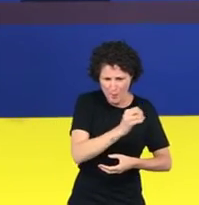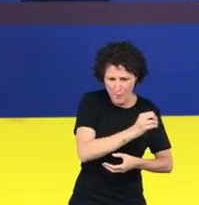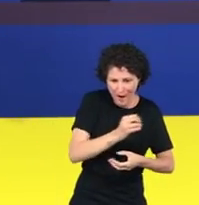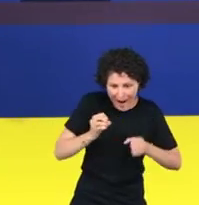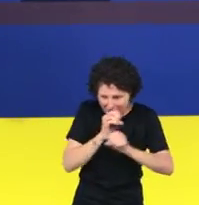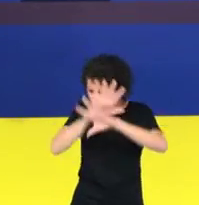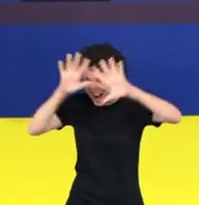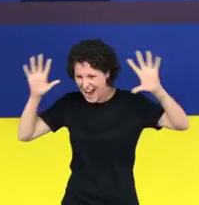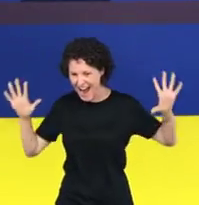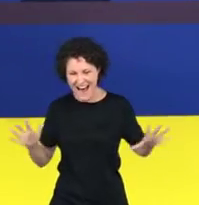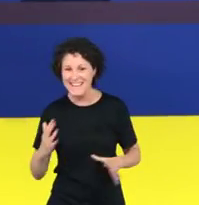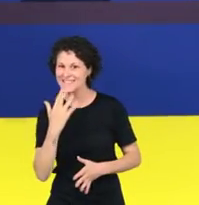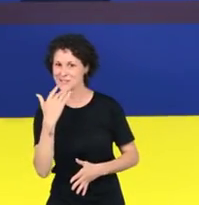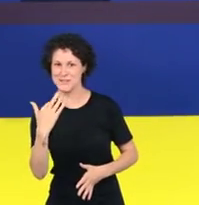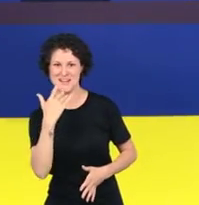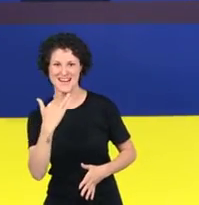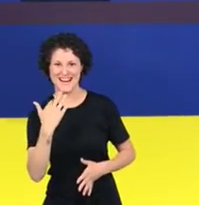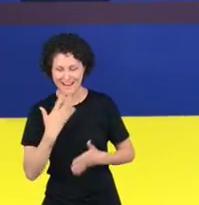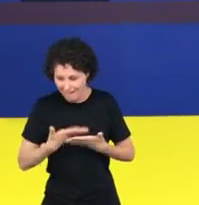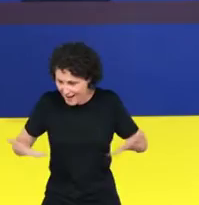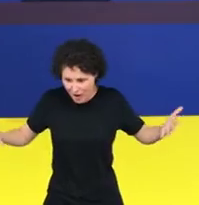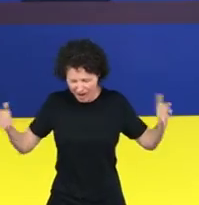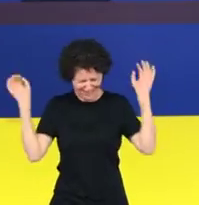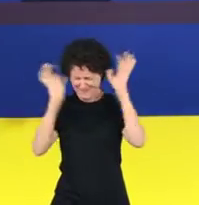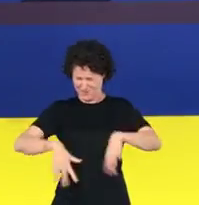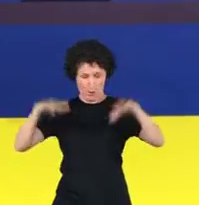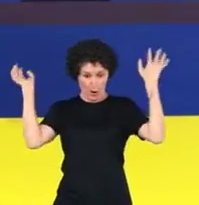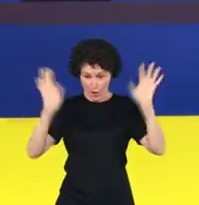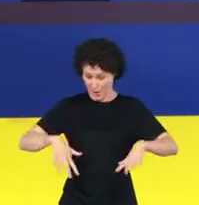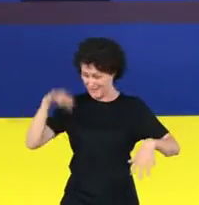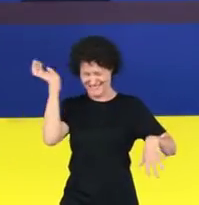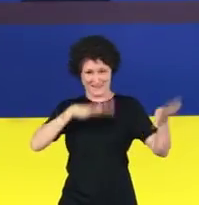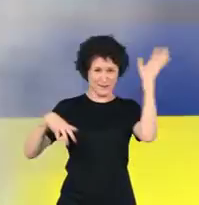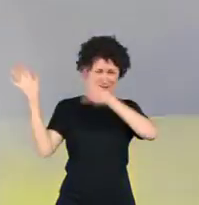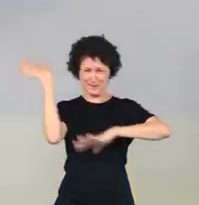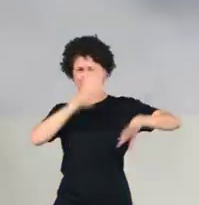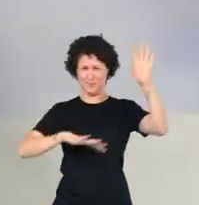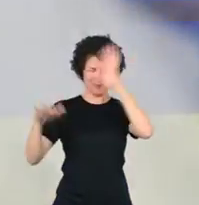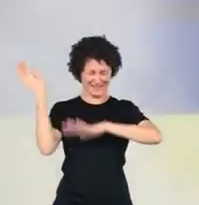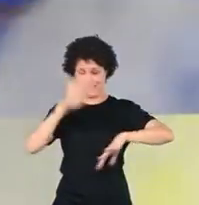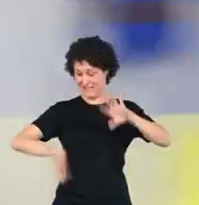graminhas. Faça uma separação em capacidade e pigmentação.